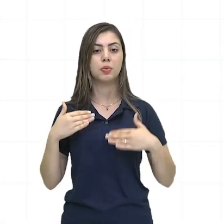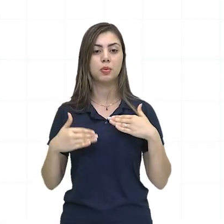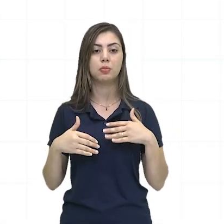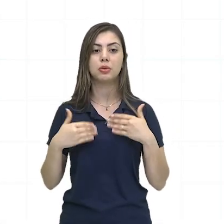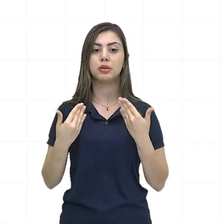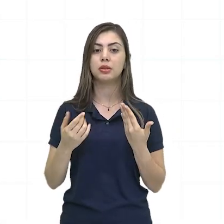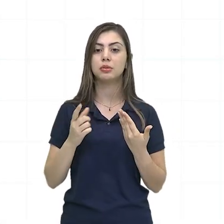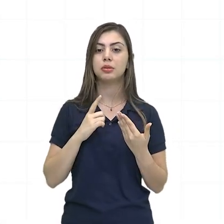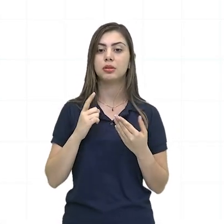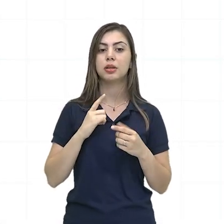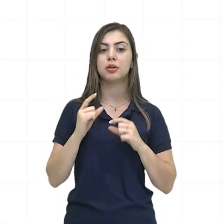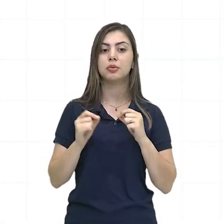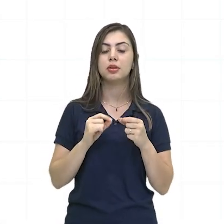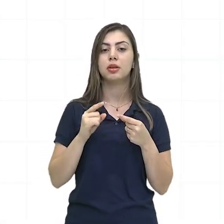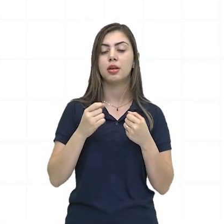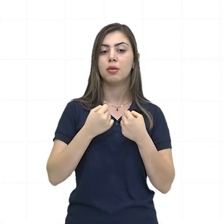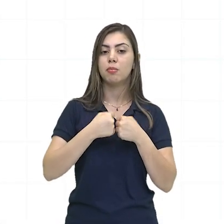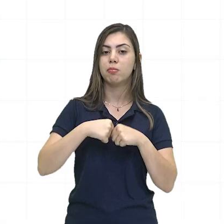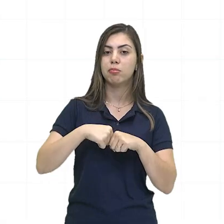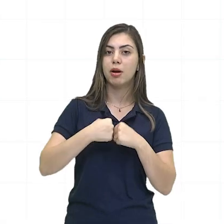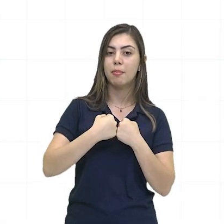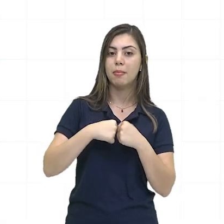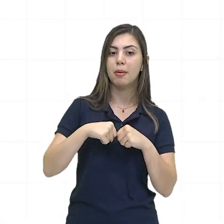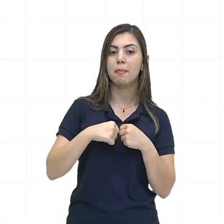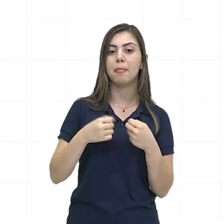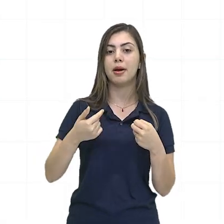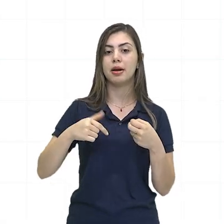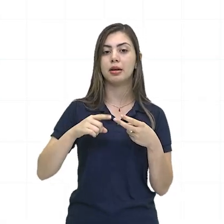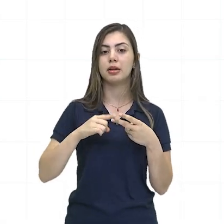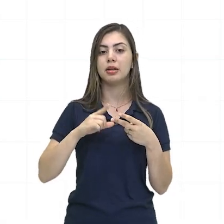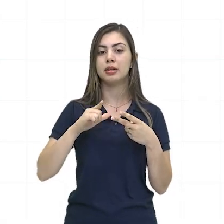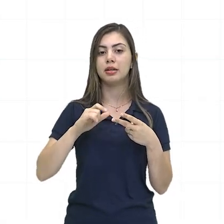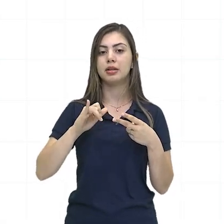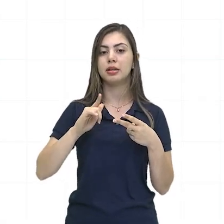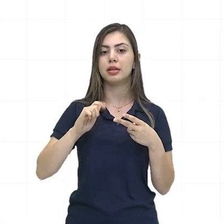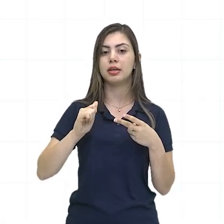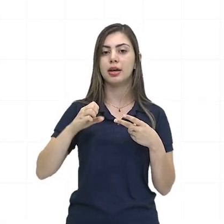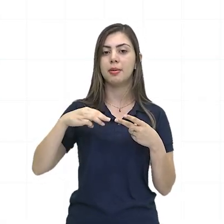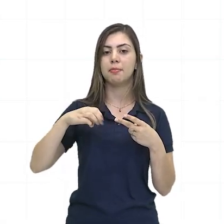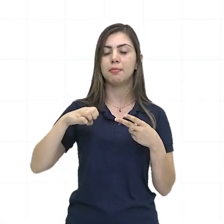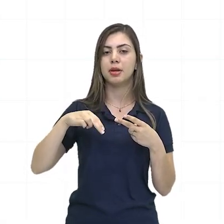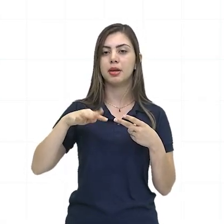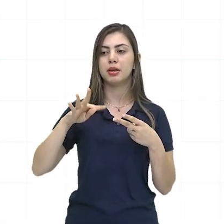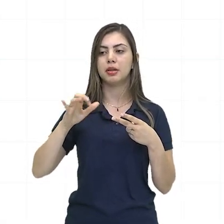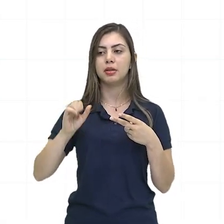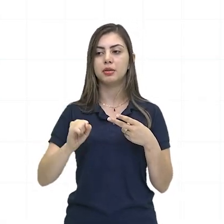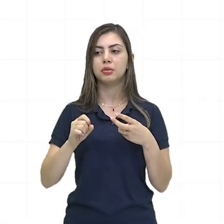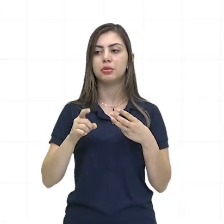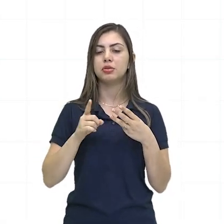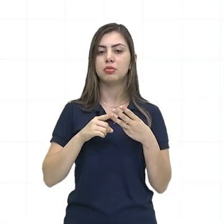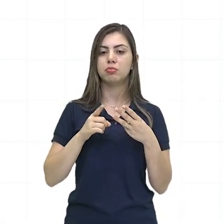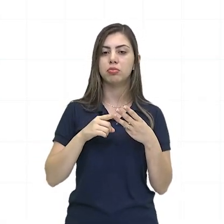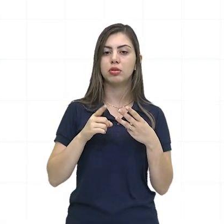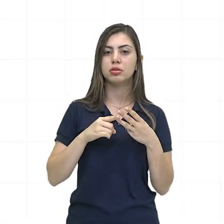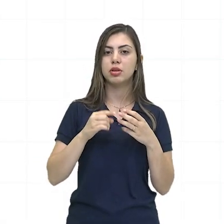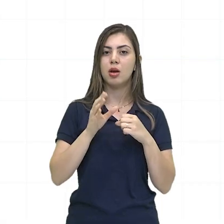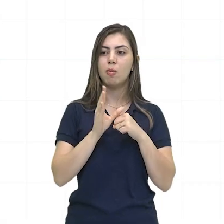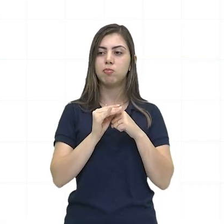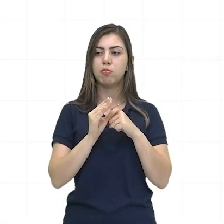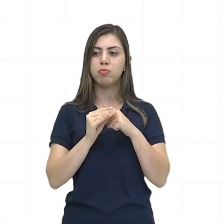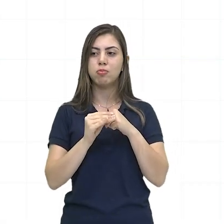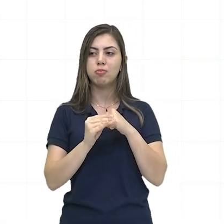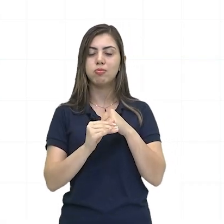corpo, formado por articulações, ligamentos e cartilagem. Mas cartilagem é diferente